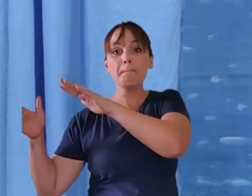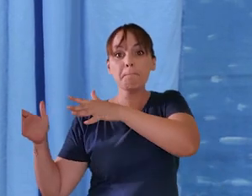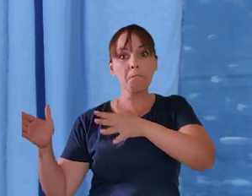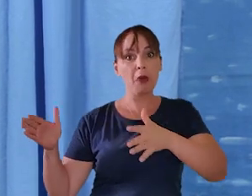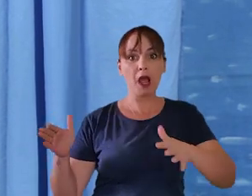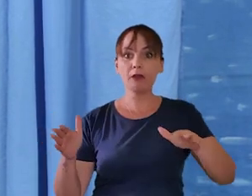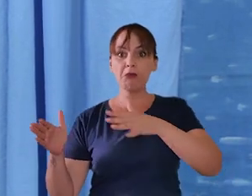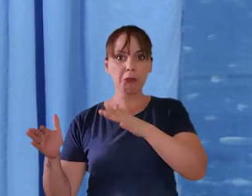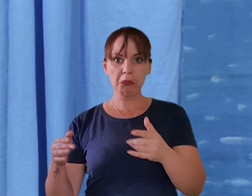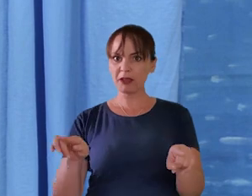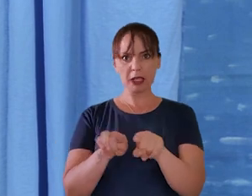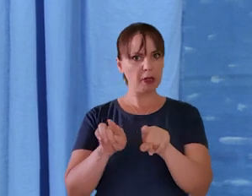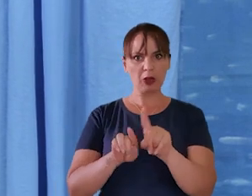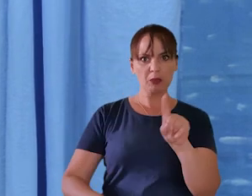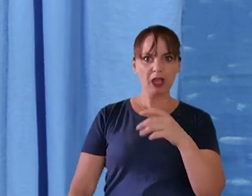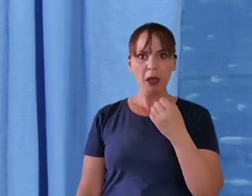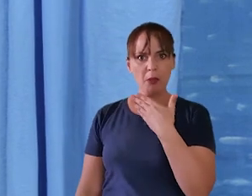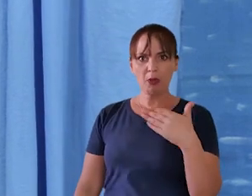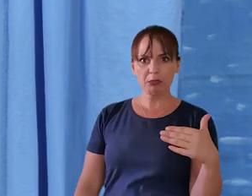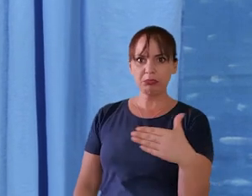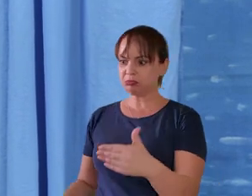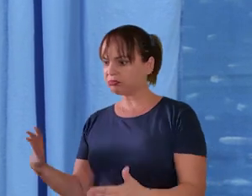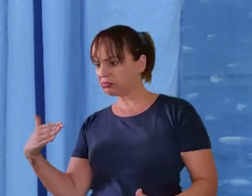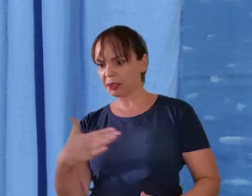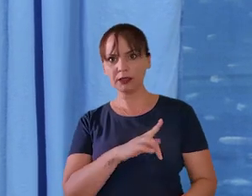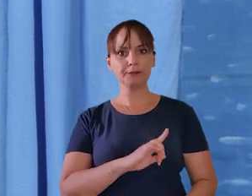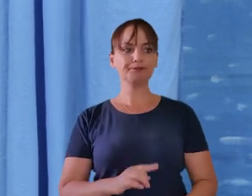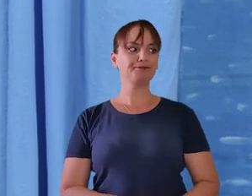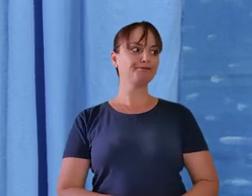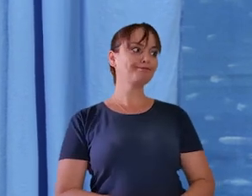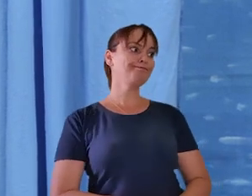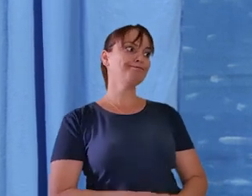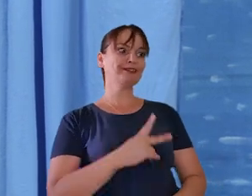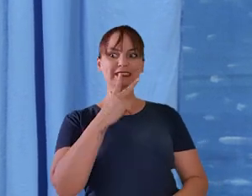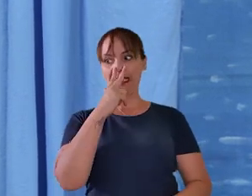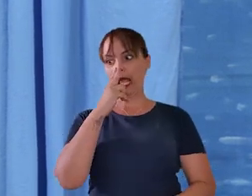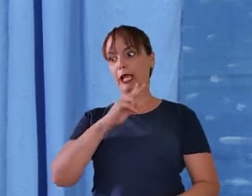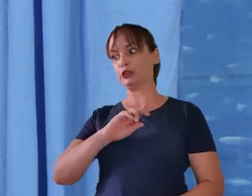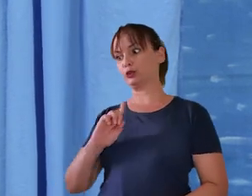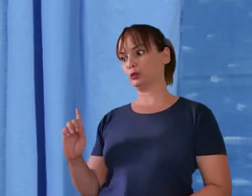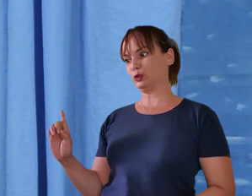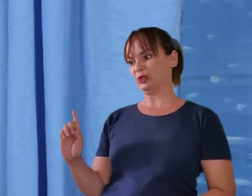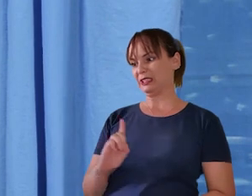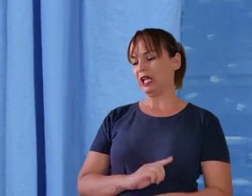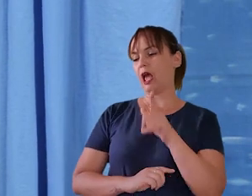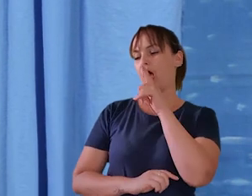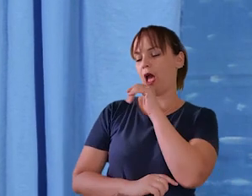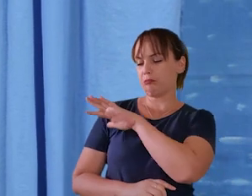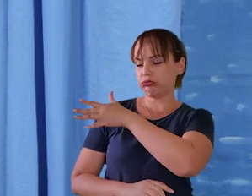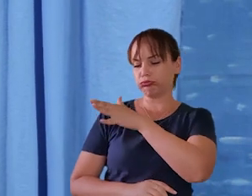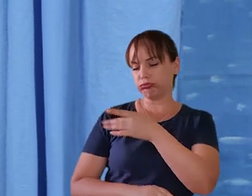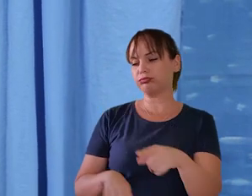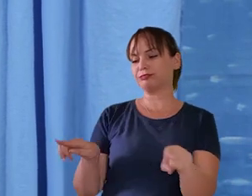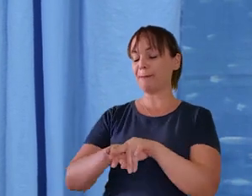para peixe, Peixoto? É, acho que não. Os mares também sofrem com a poluição